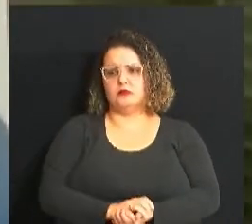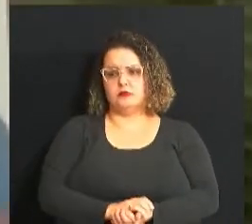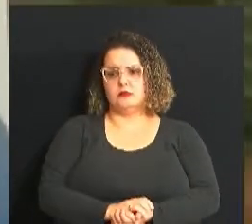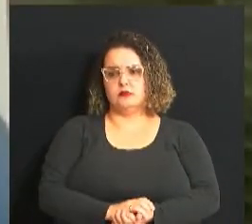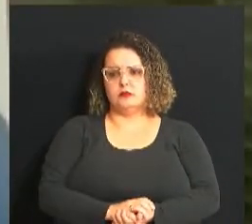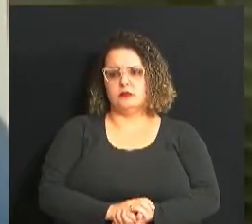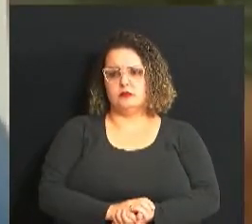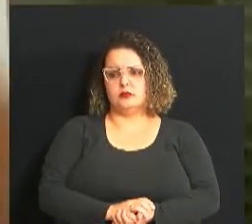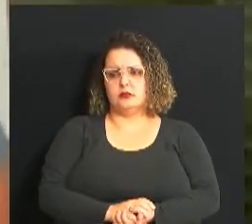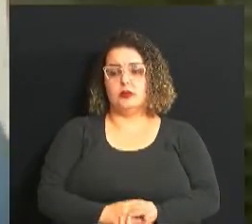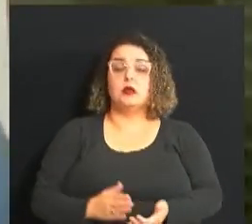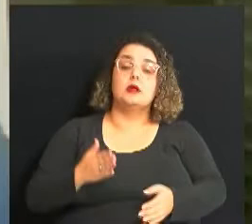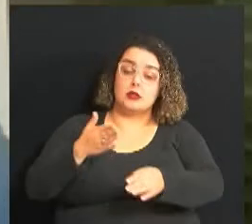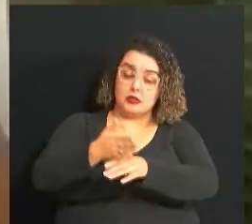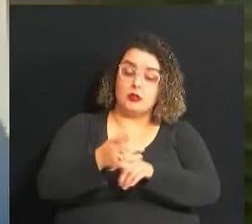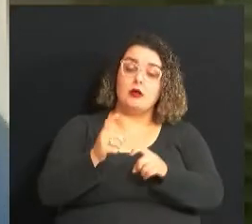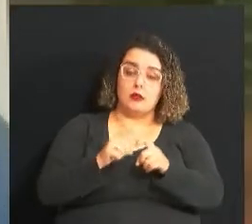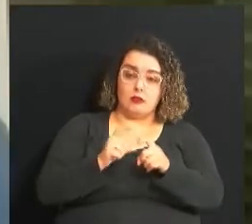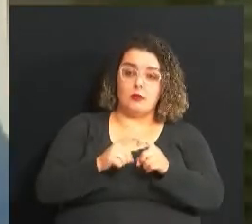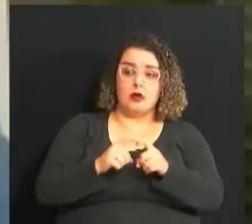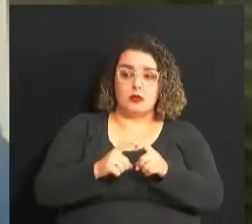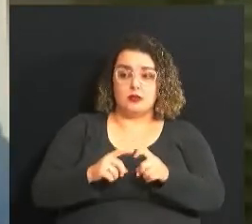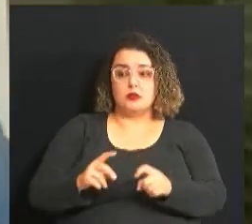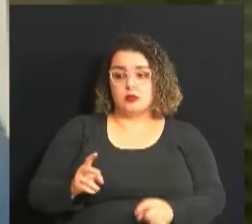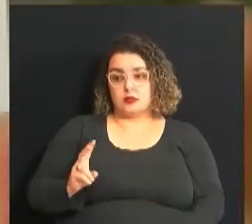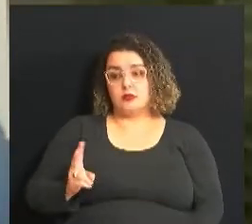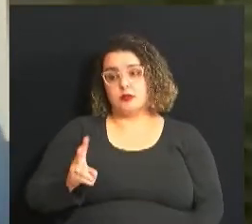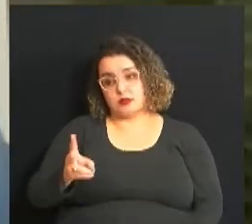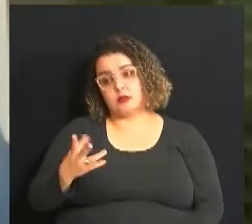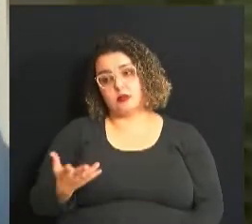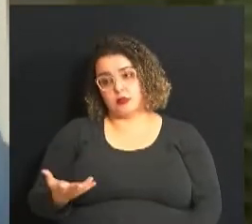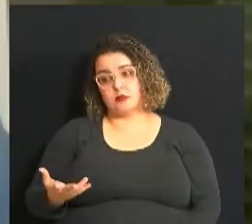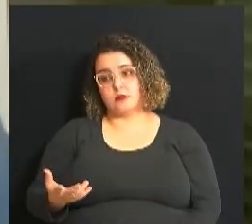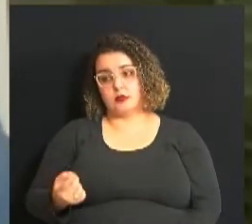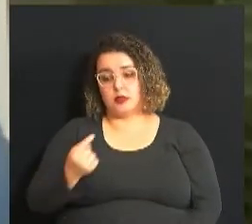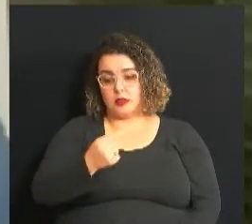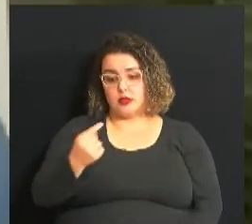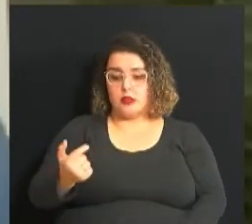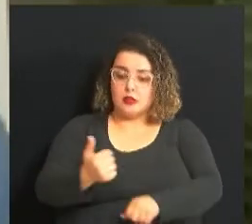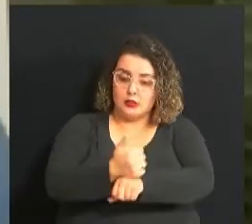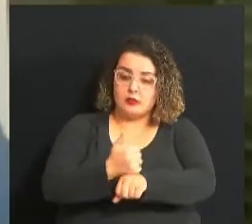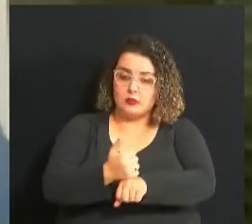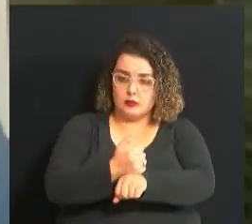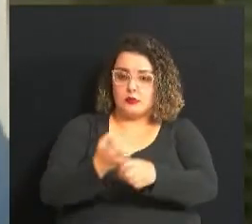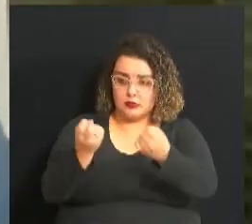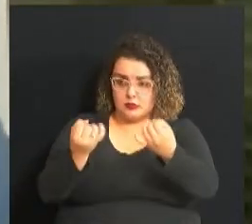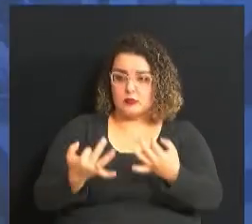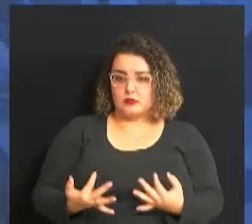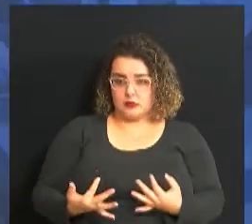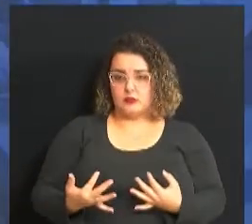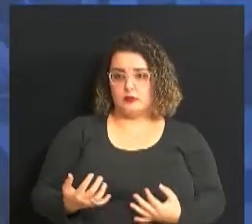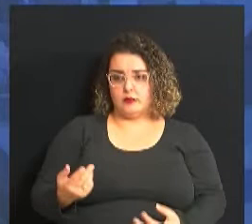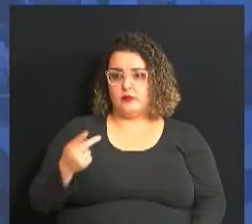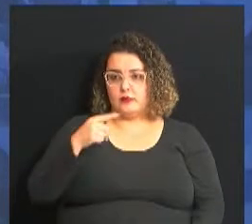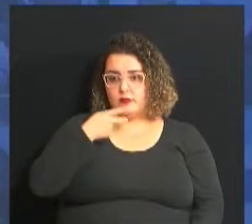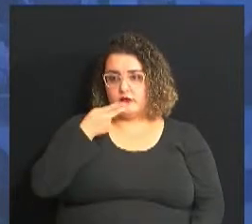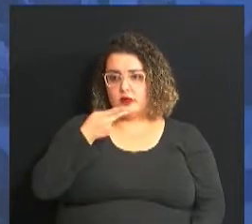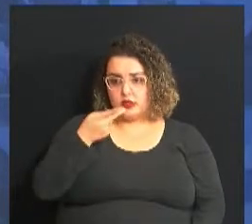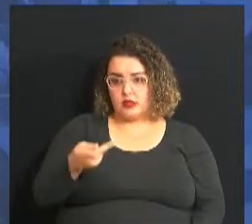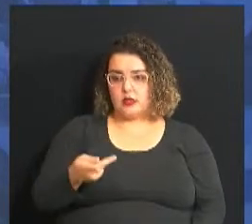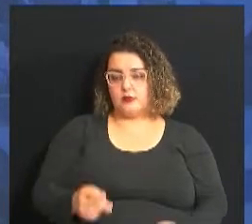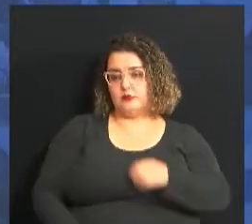médico com uma frequência que seja a orientação que cada profissional lhe dará. Agora a gente falou um pouquinho